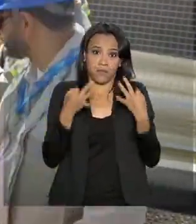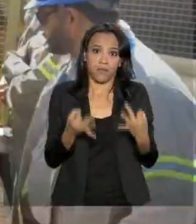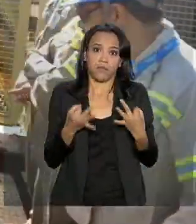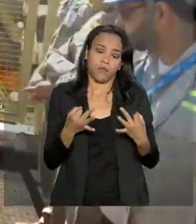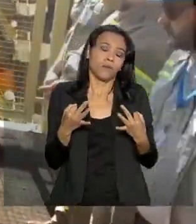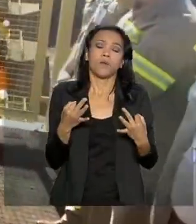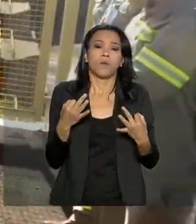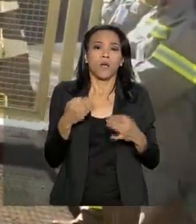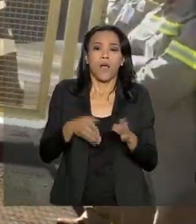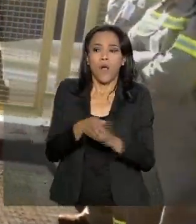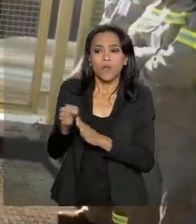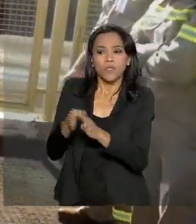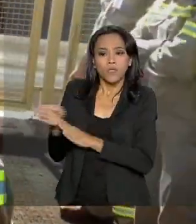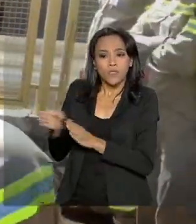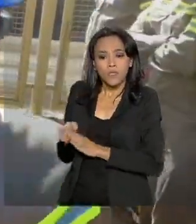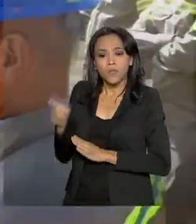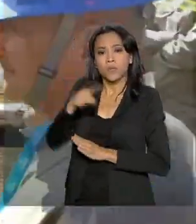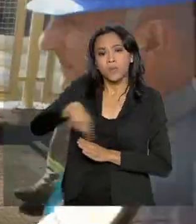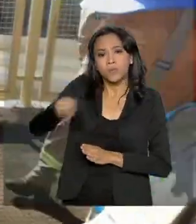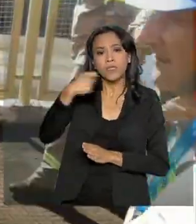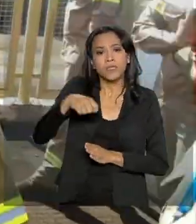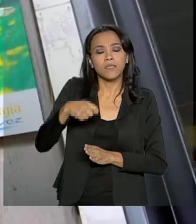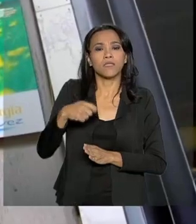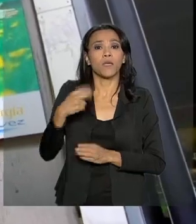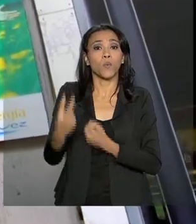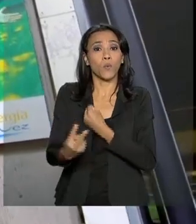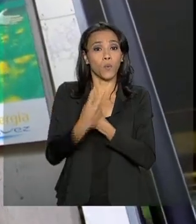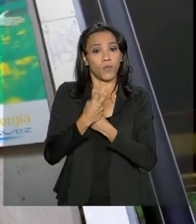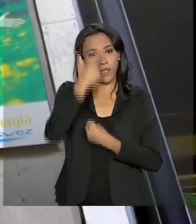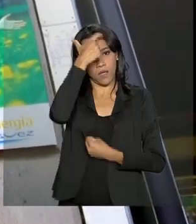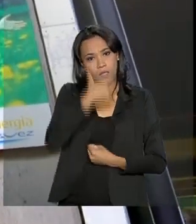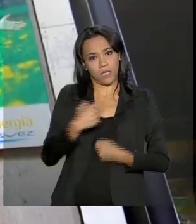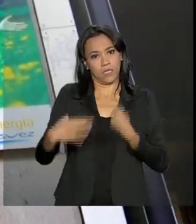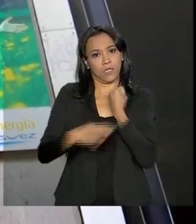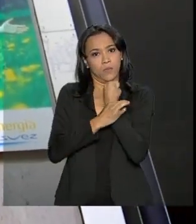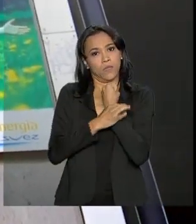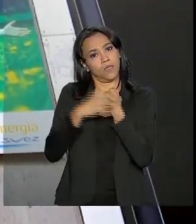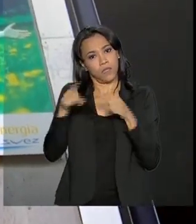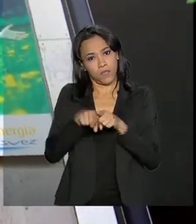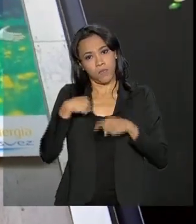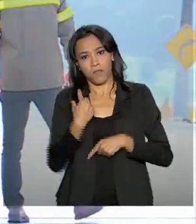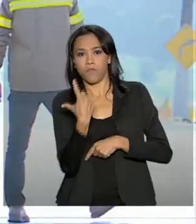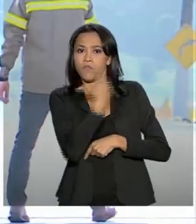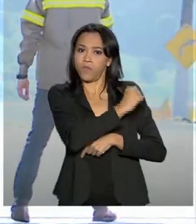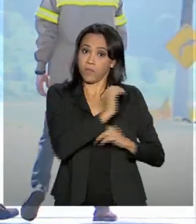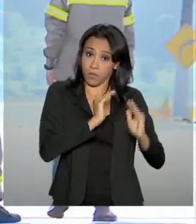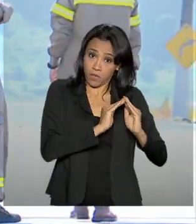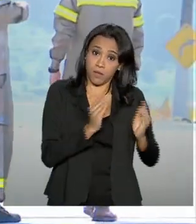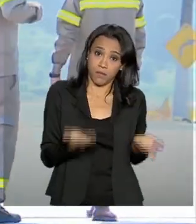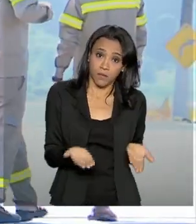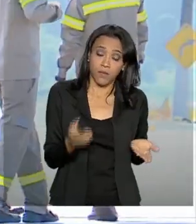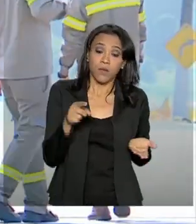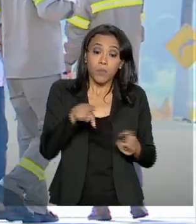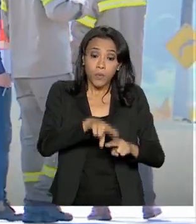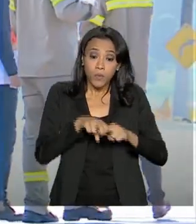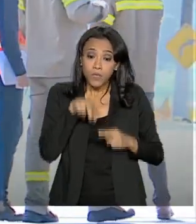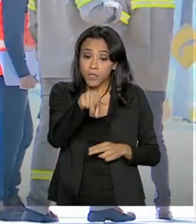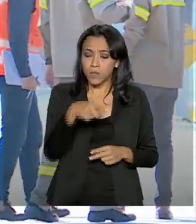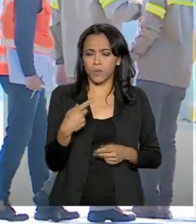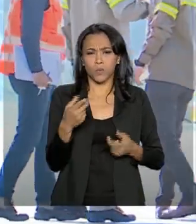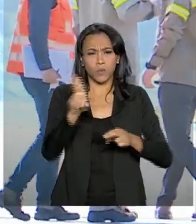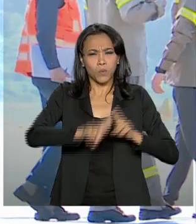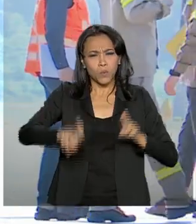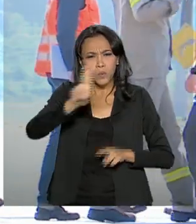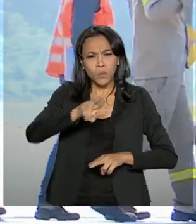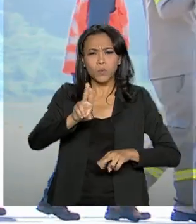que isso, eles precisam cuidar da própria segurança e garantir uma volta tranquila para casa. Para isso, equipamentos de proteção